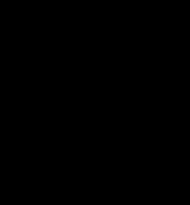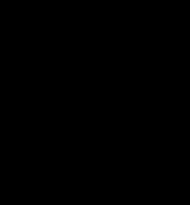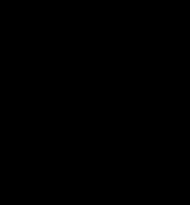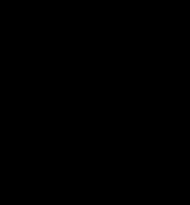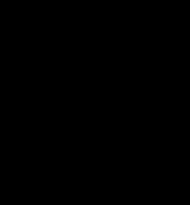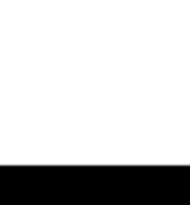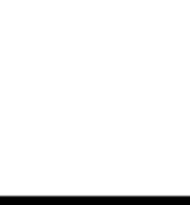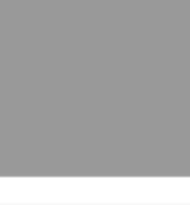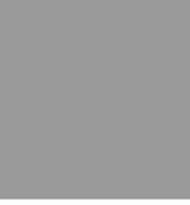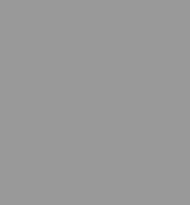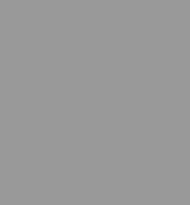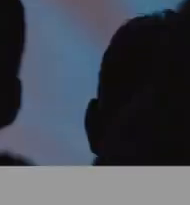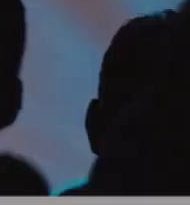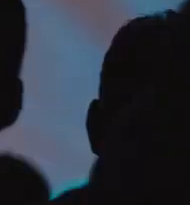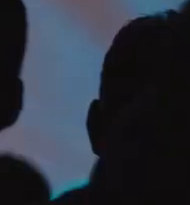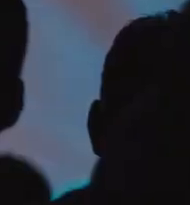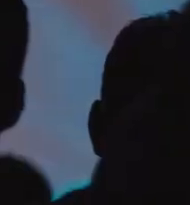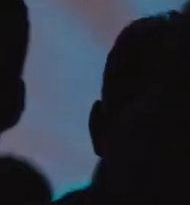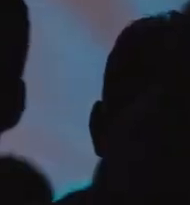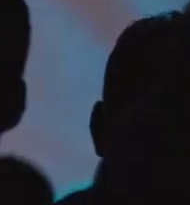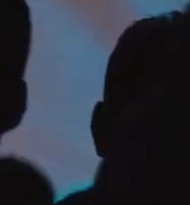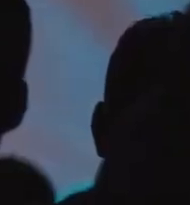E aí